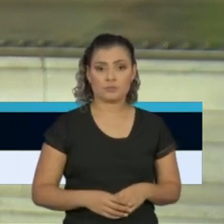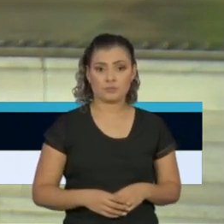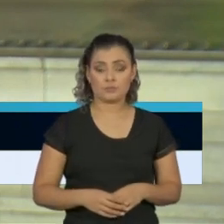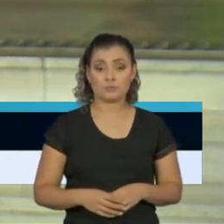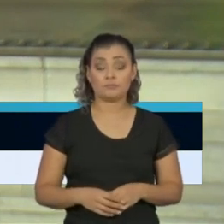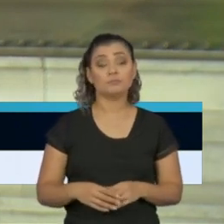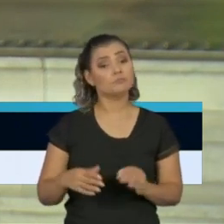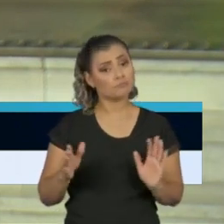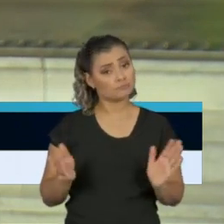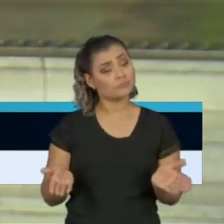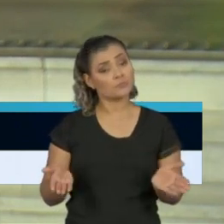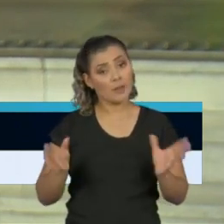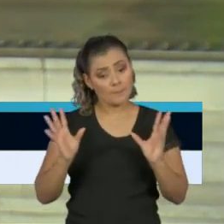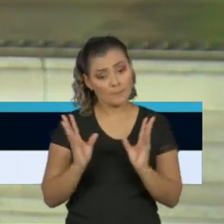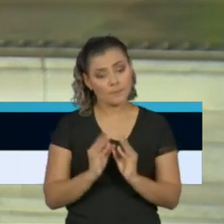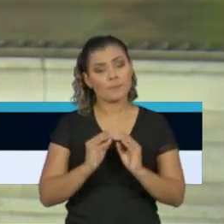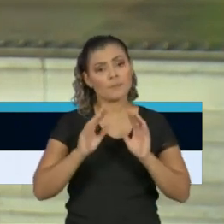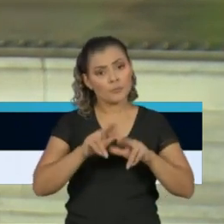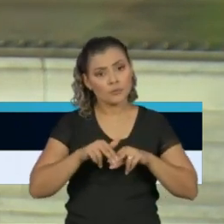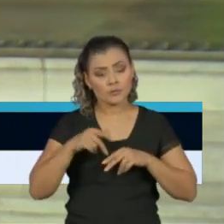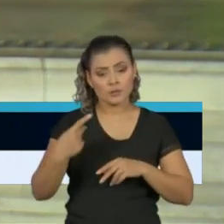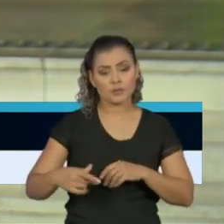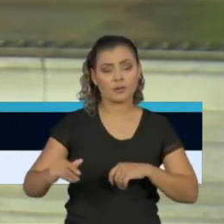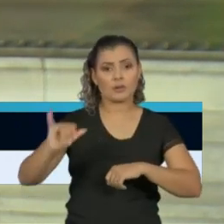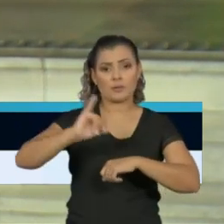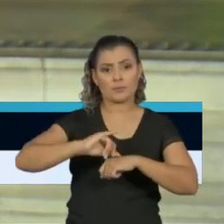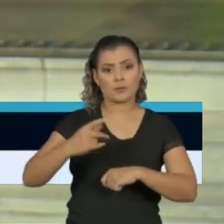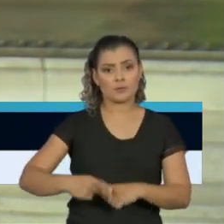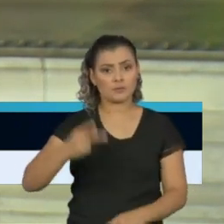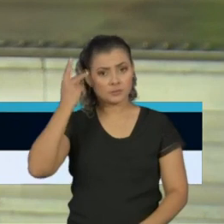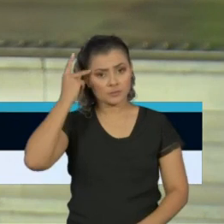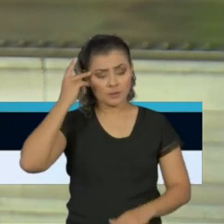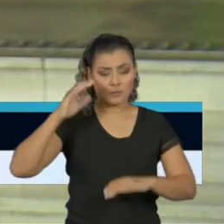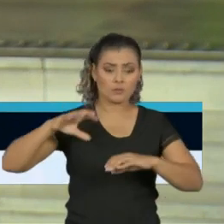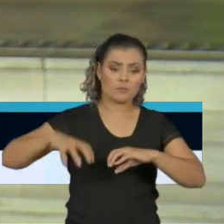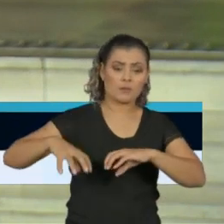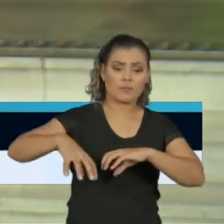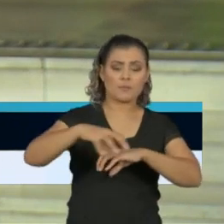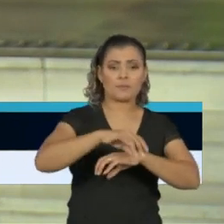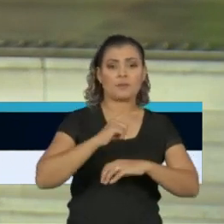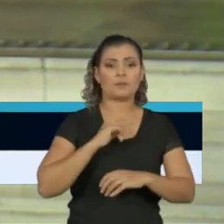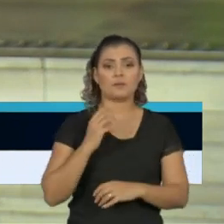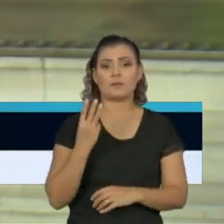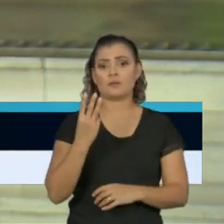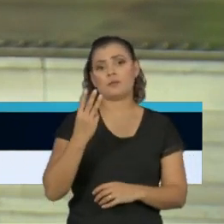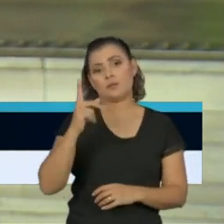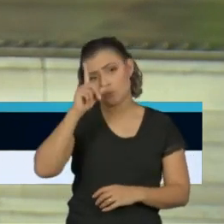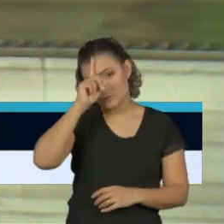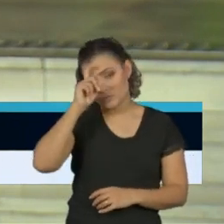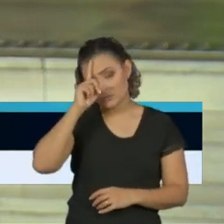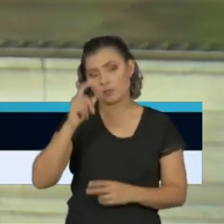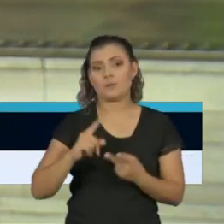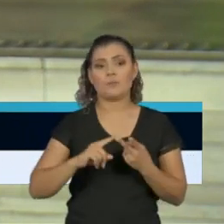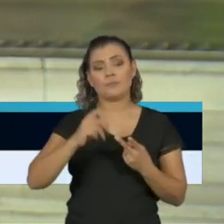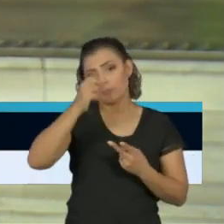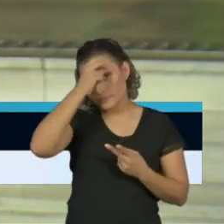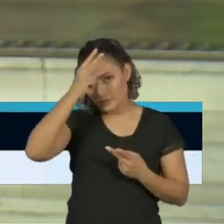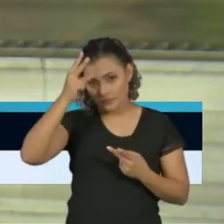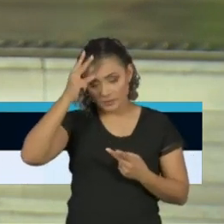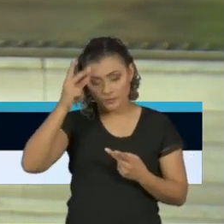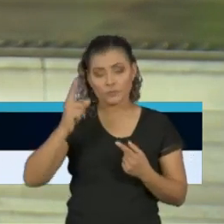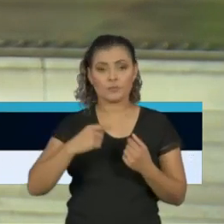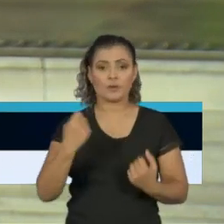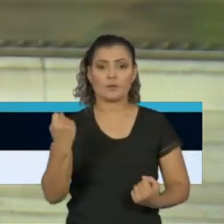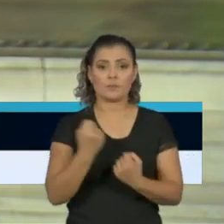Com isso, nós teremos na capital de São Paulo 3 hospitais de campanha. A Prefeitura, com apoio do